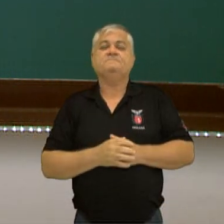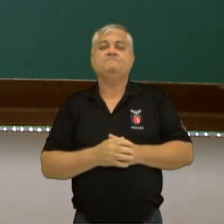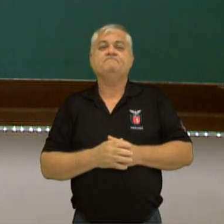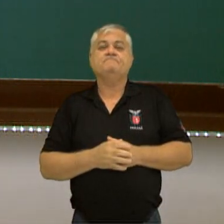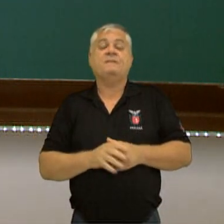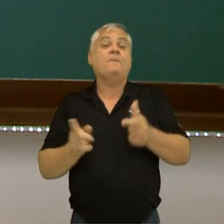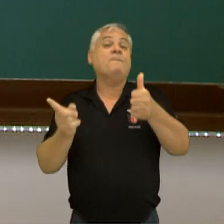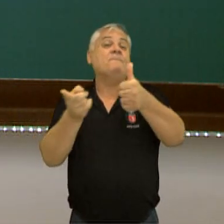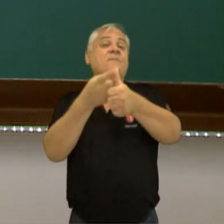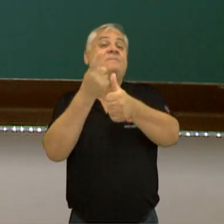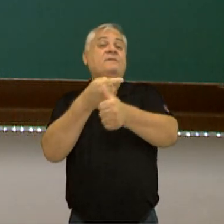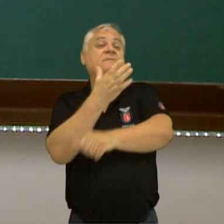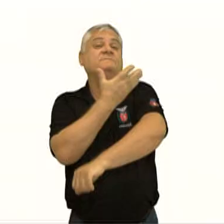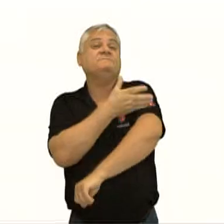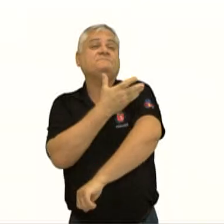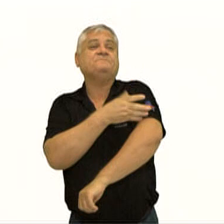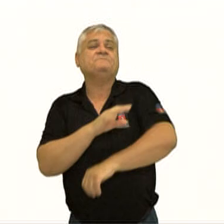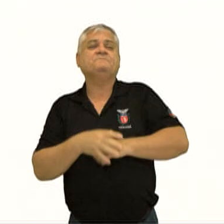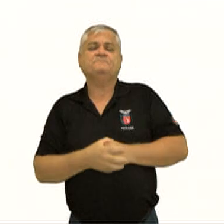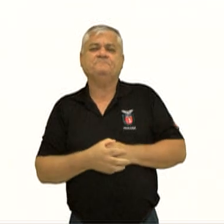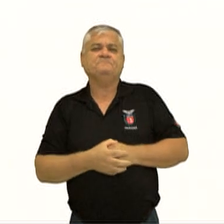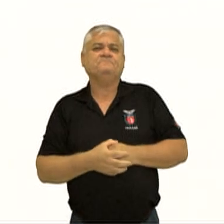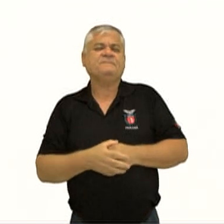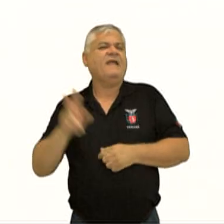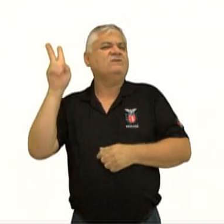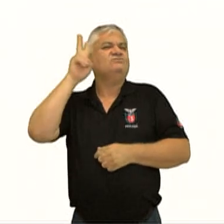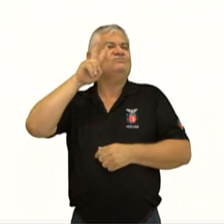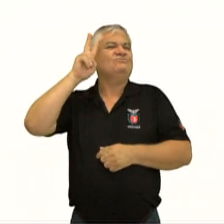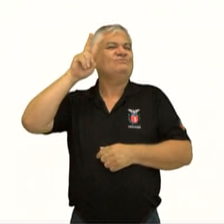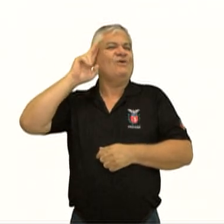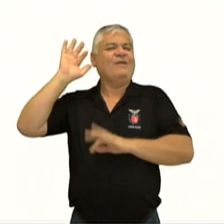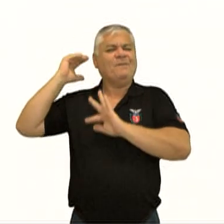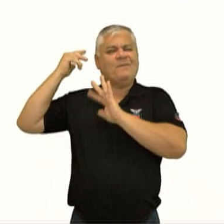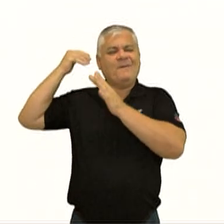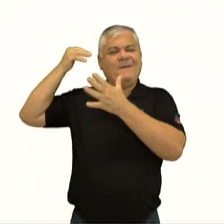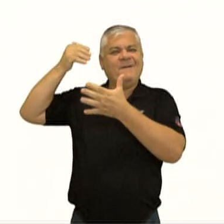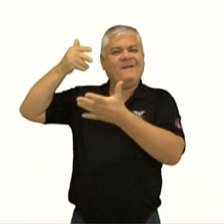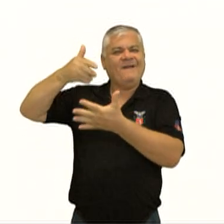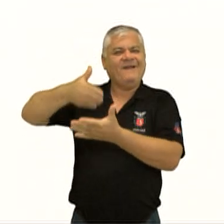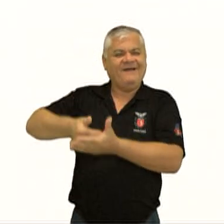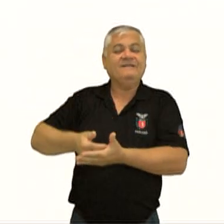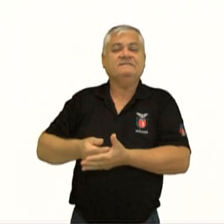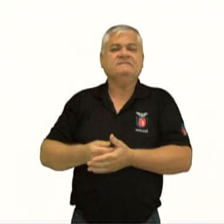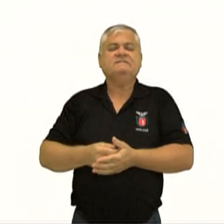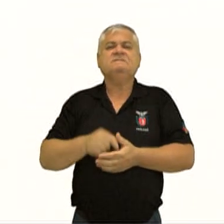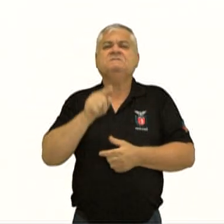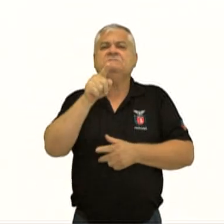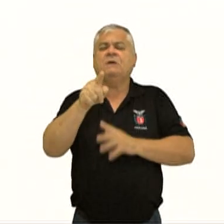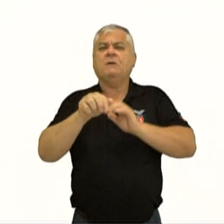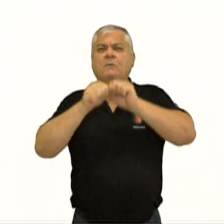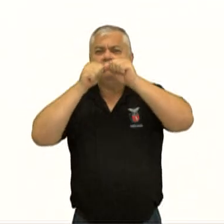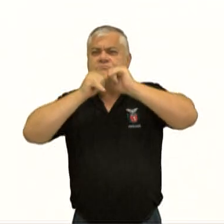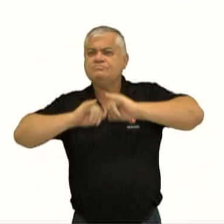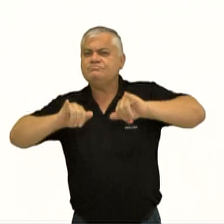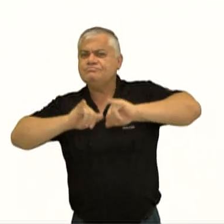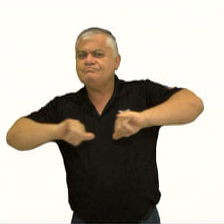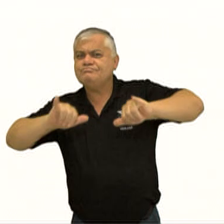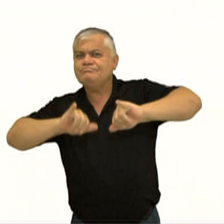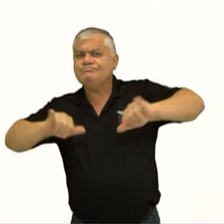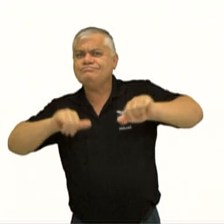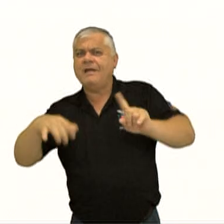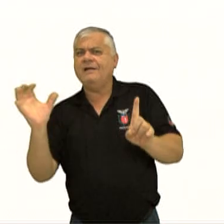chega para o nosso primeiro exercício. Em relação à história do beisebol no Brasil, sua propagação sofreu uma